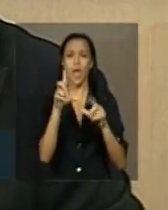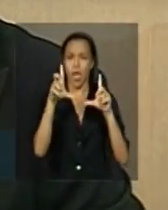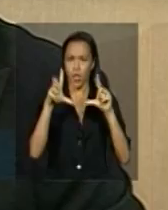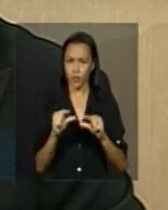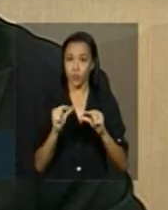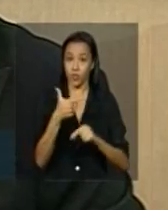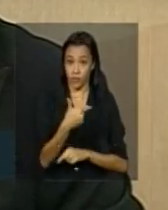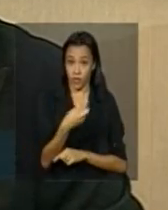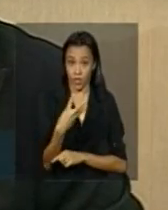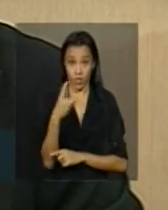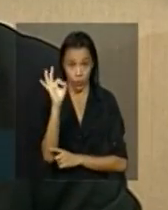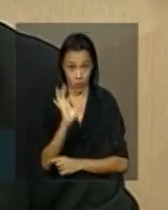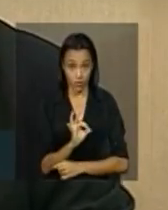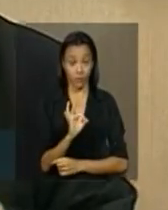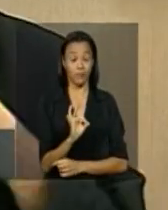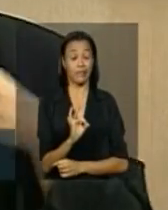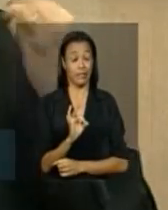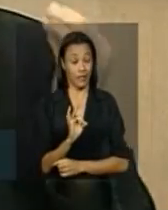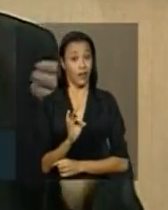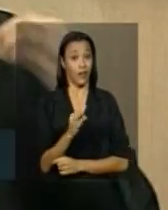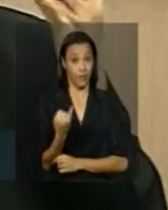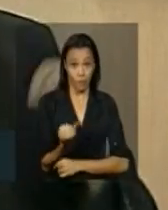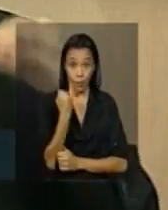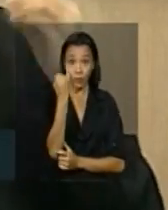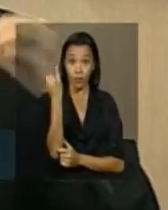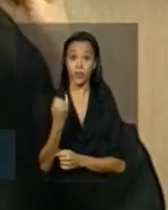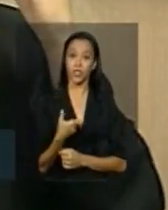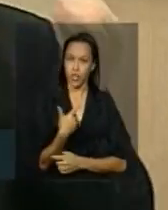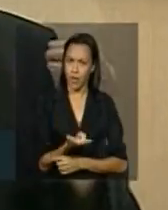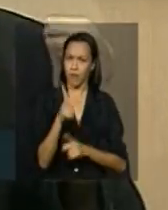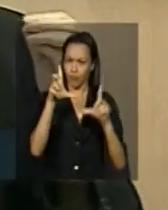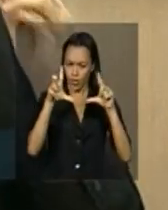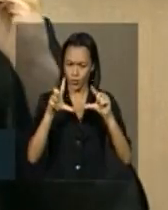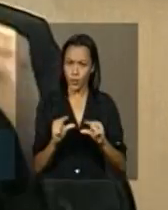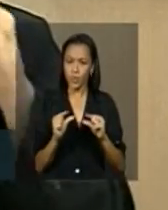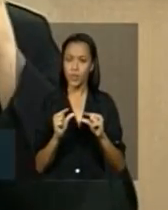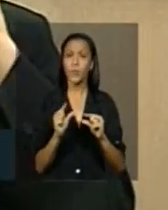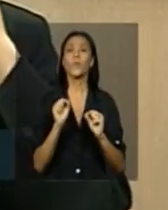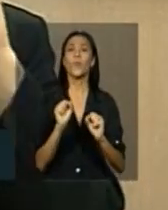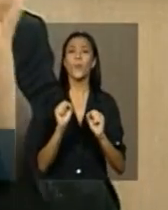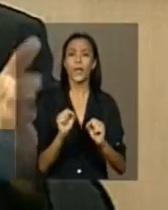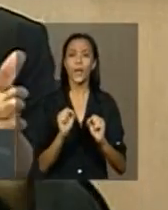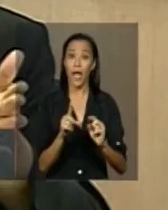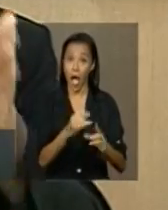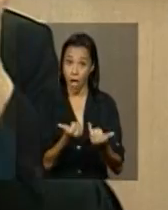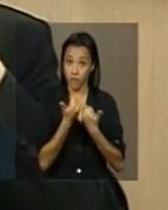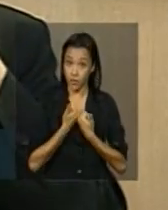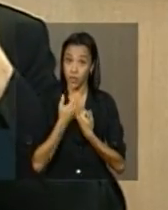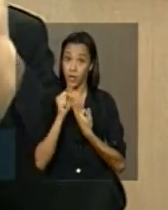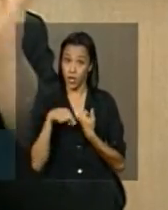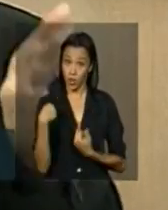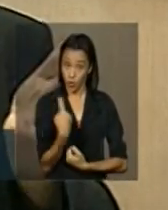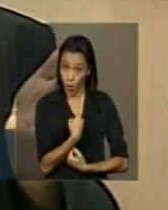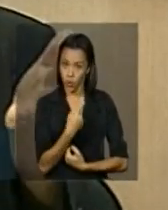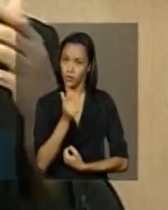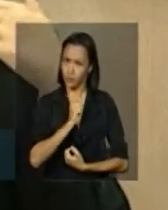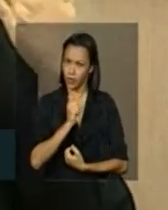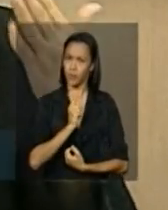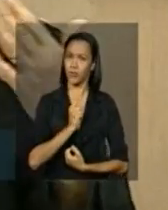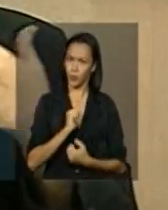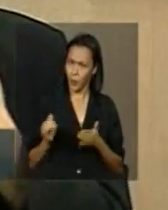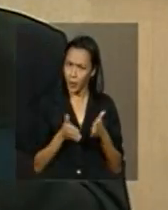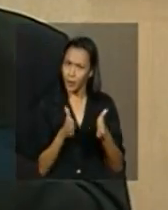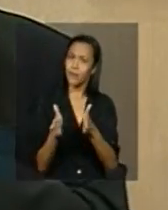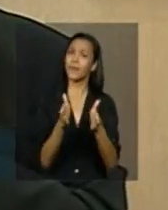23% di é expressivo vi o indicativo vindo reduzindo dá uma sinalização de que nós temos um caminho de